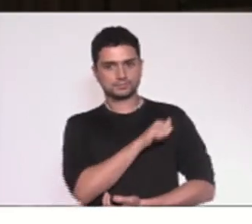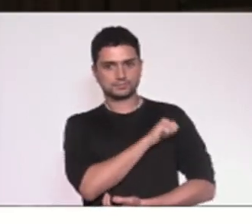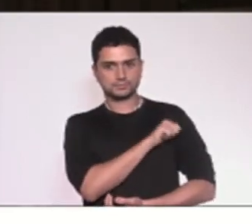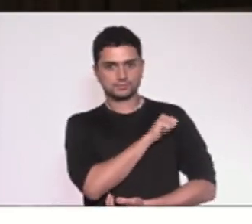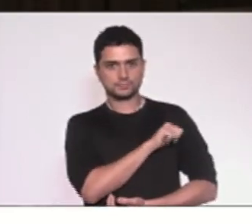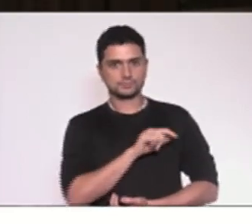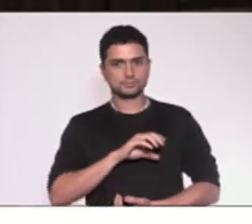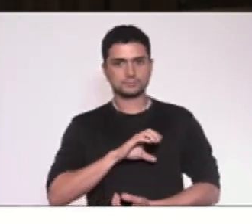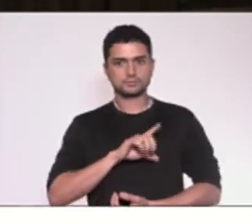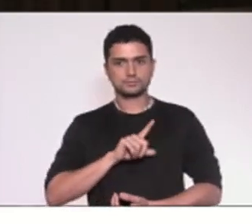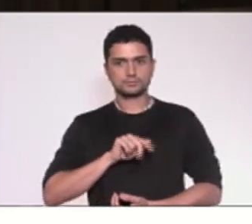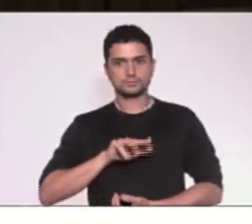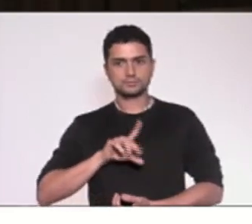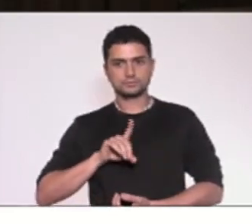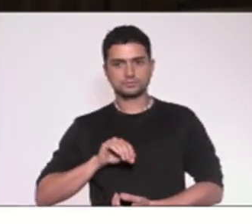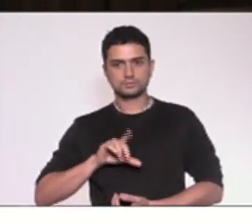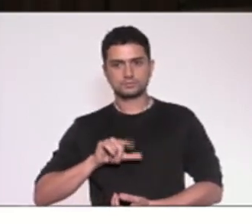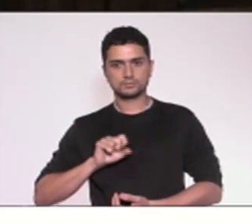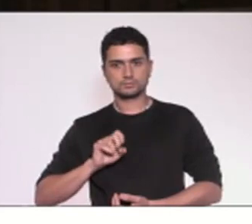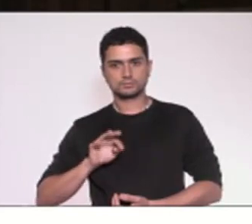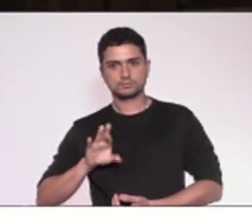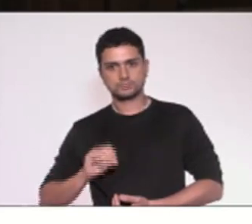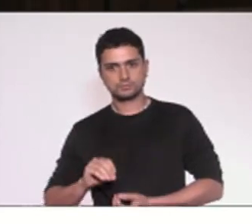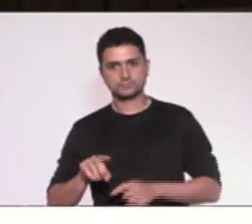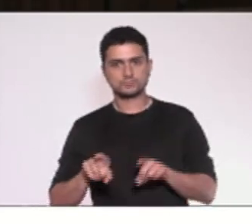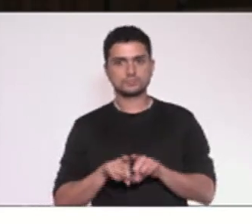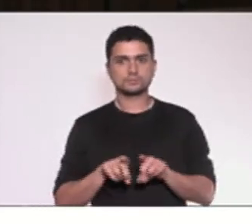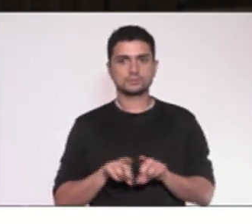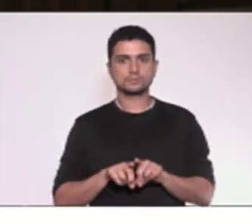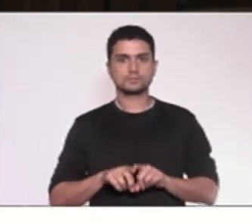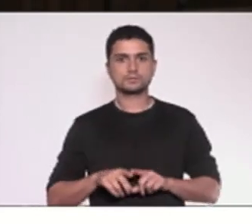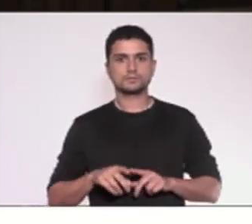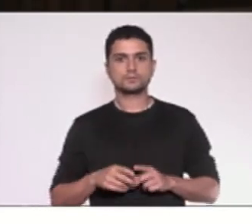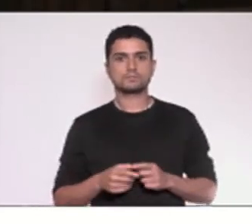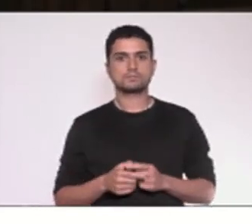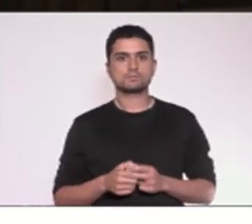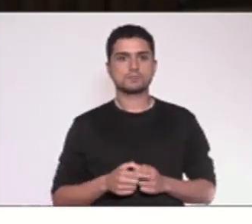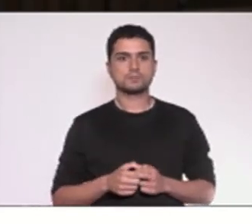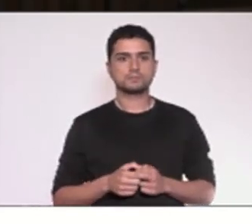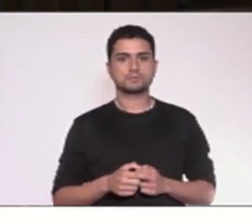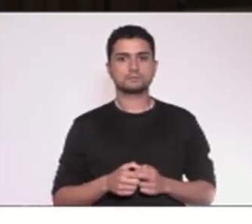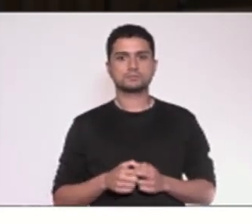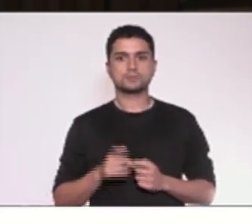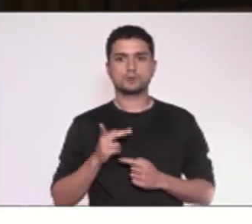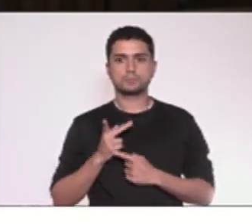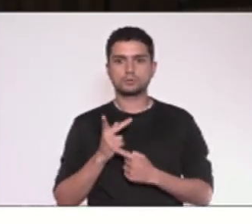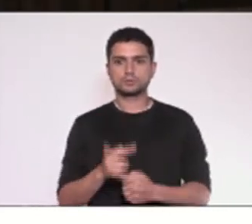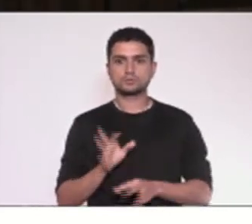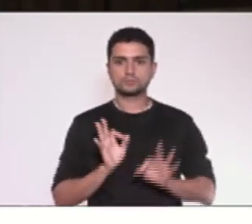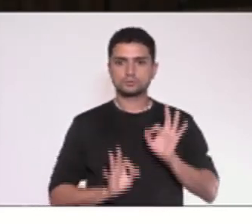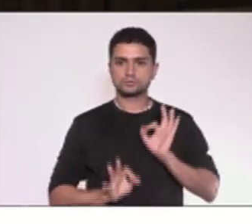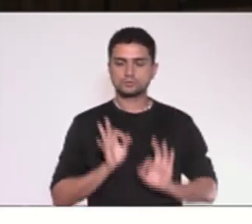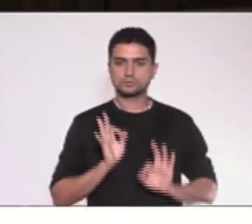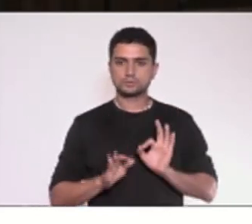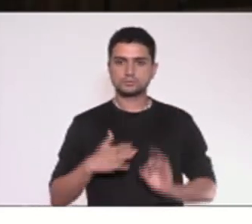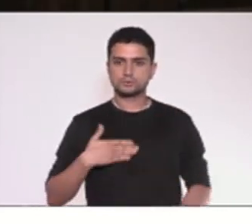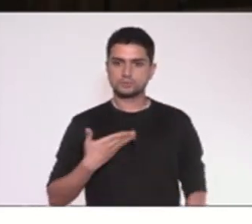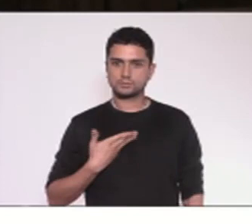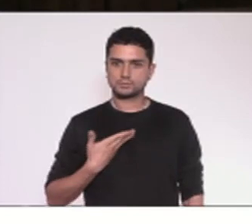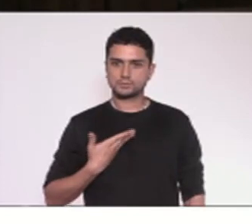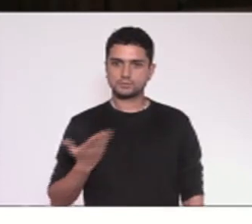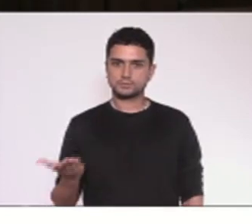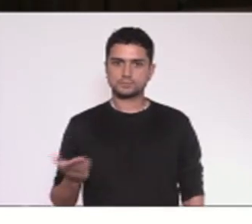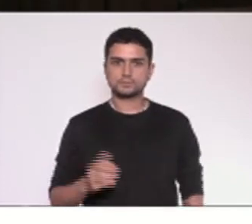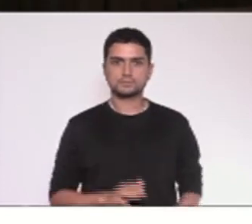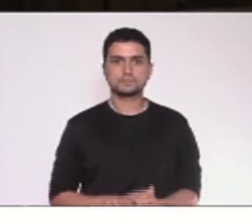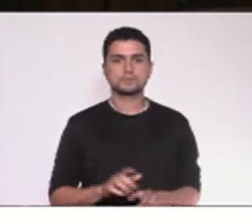Castro. Excelentíssimo procurador-geral de Justiça, meu amigo Eduardo Gusten. Excelentíssimo deputado Carlos Augusto,